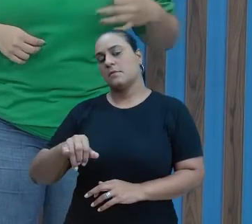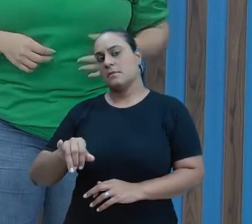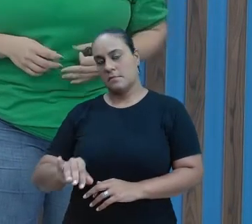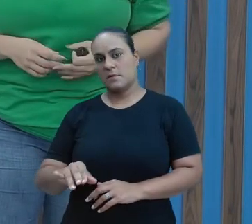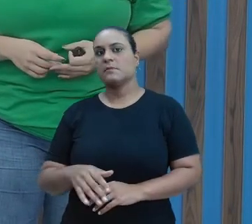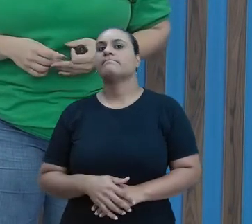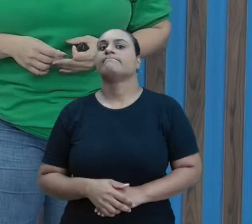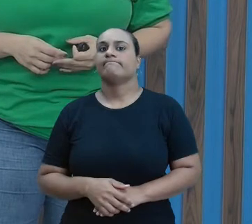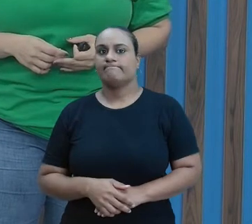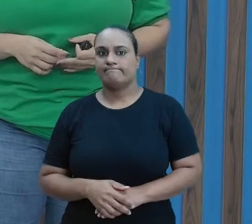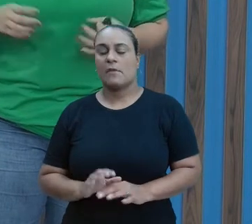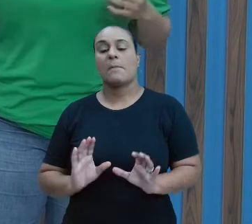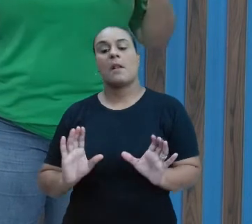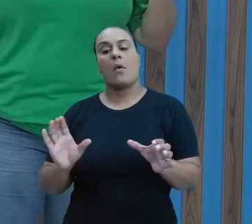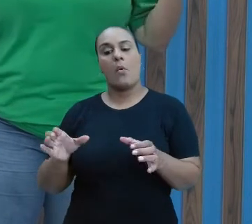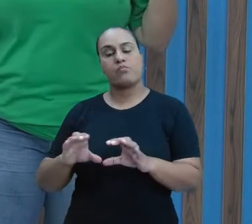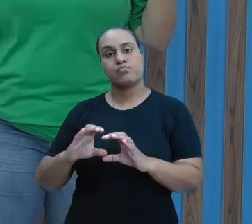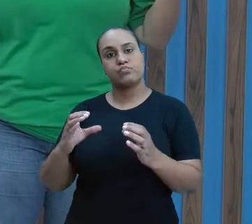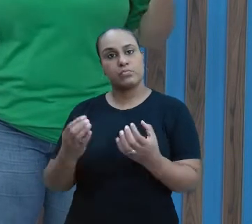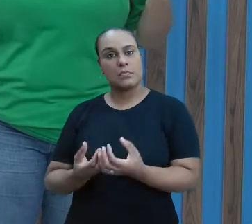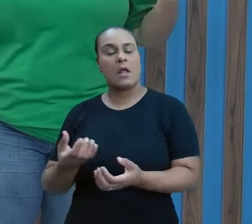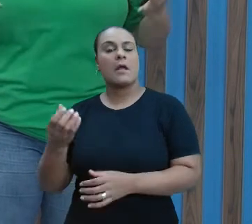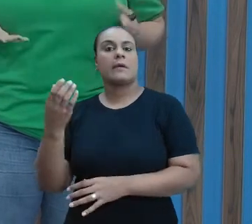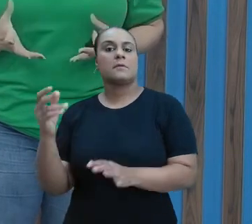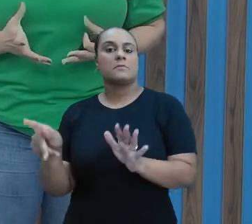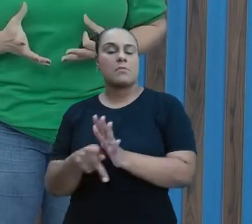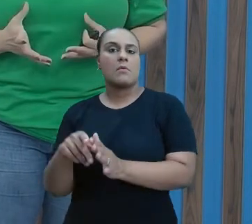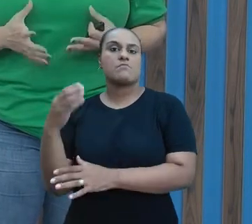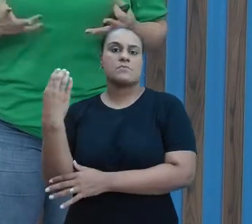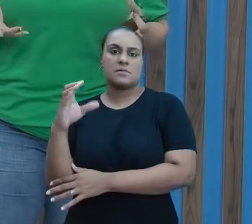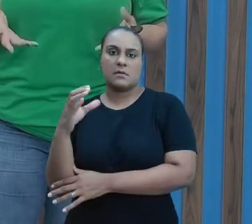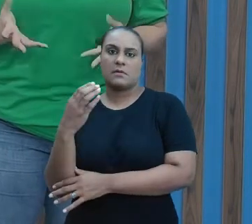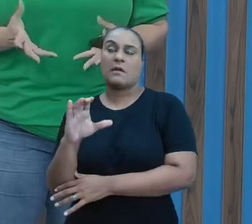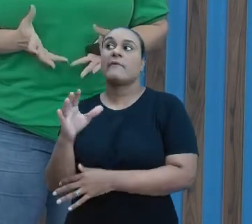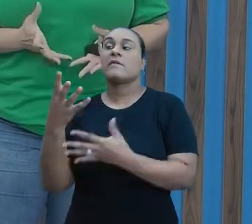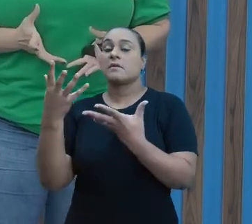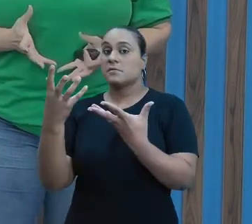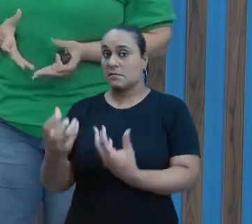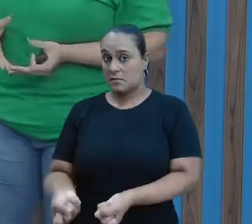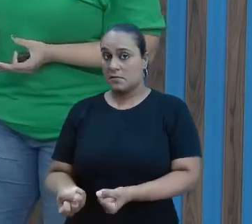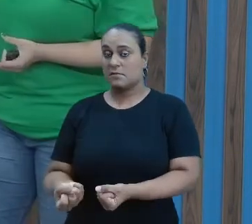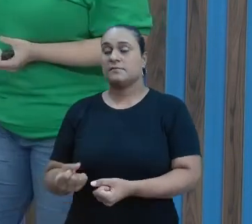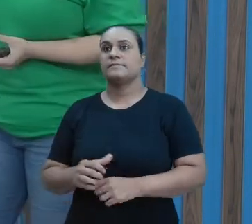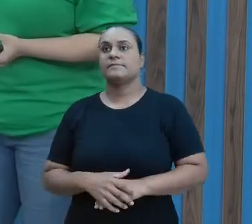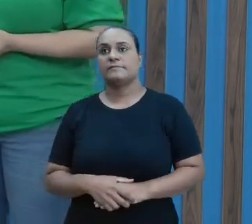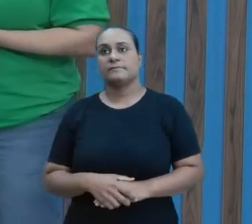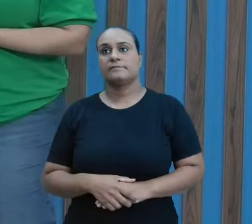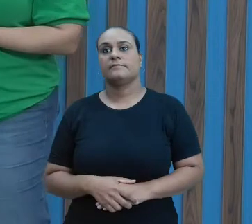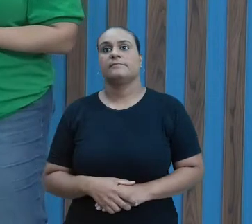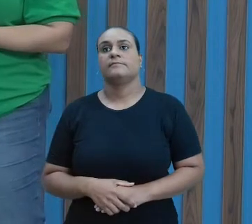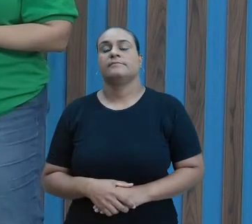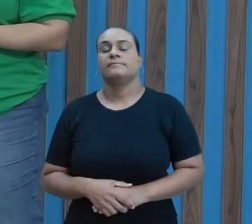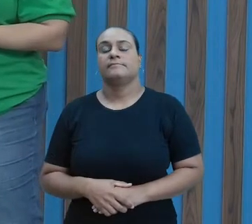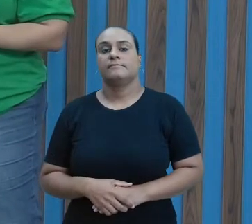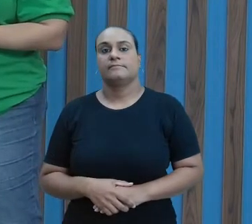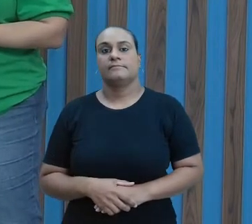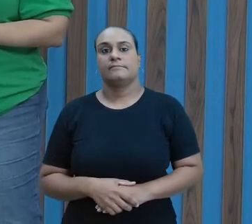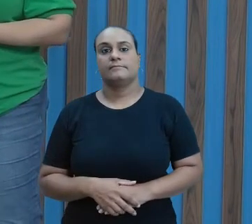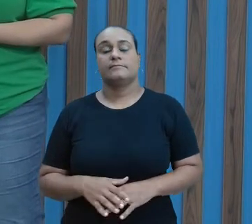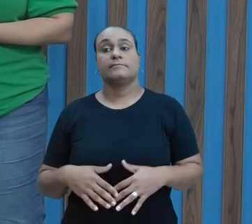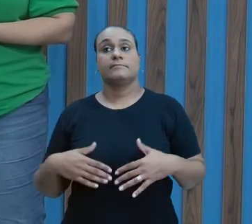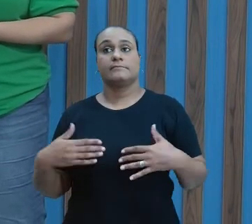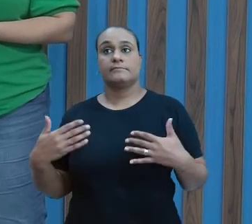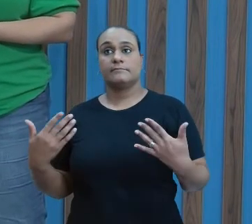comunidade científica, tá? Porque fazia mais sentido aí para a maioria das pessoas. Então, e